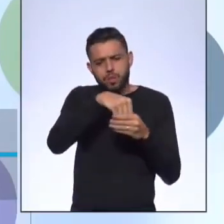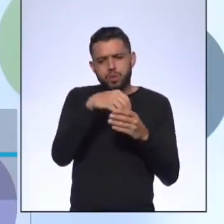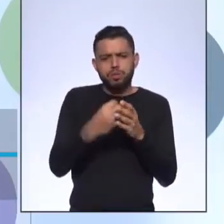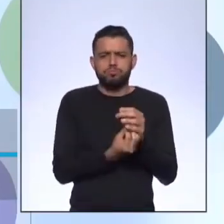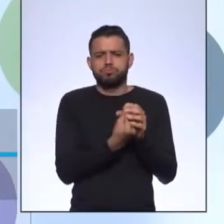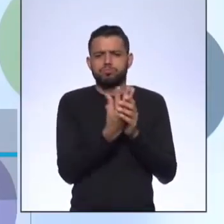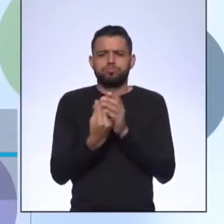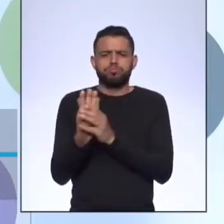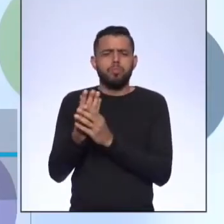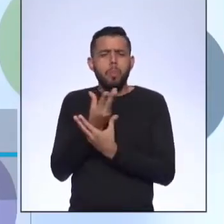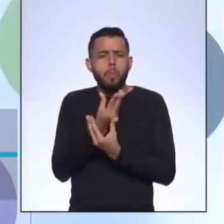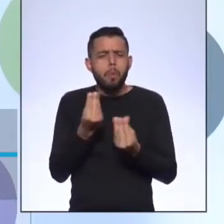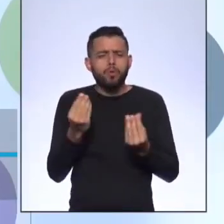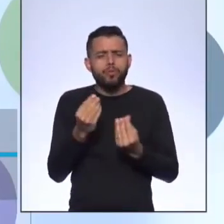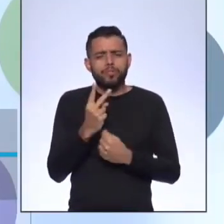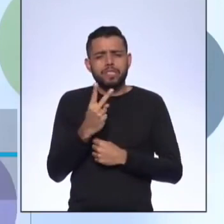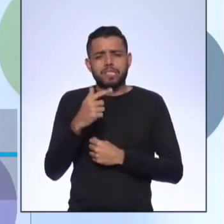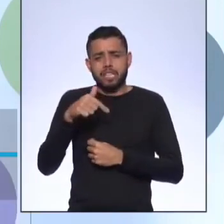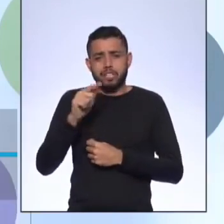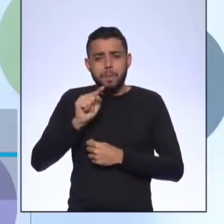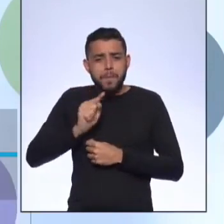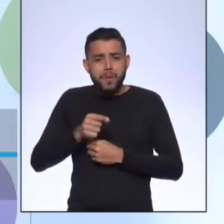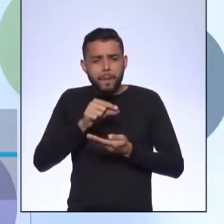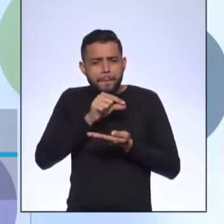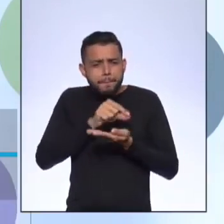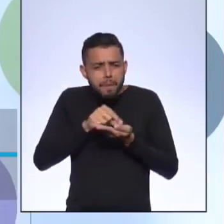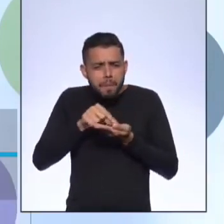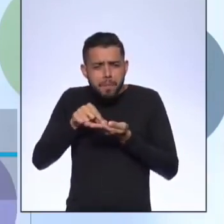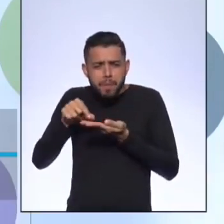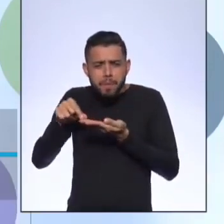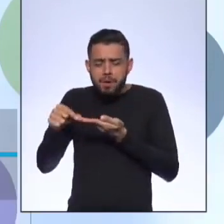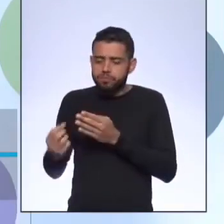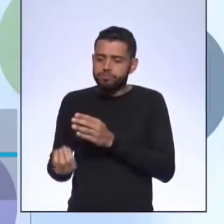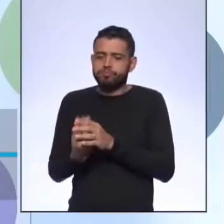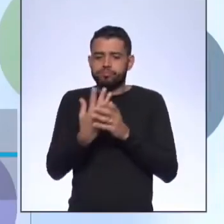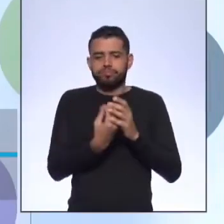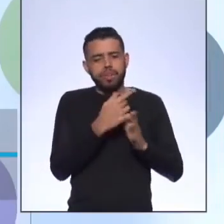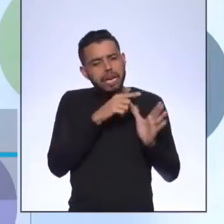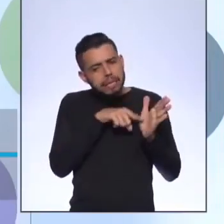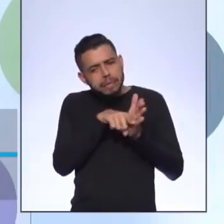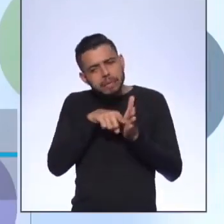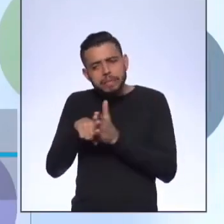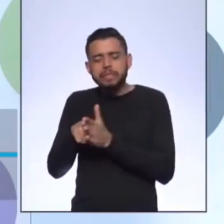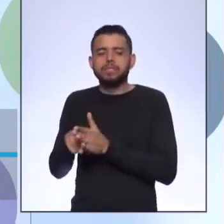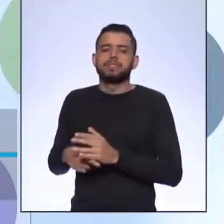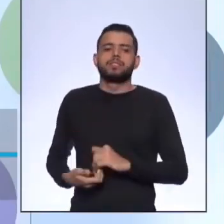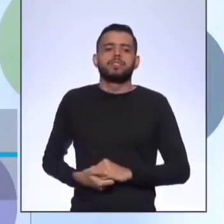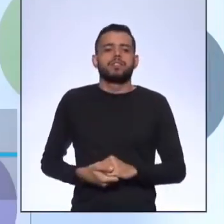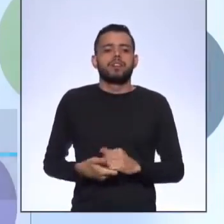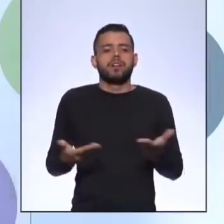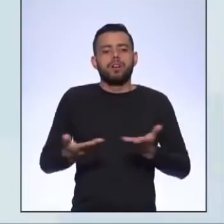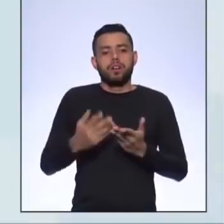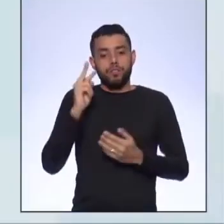mil ervilhas para resultar nisso tudo aí. Então, vamos olhar aqui na tabela.